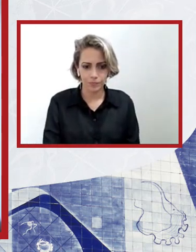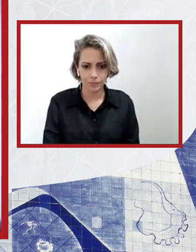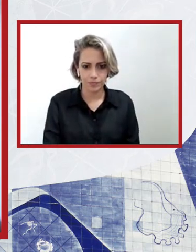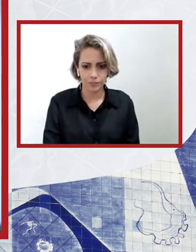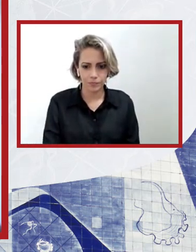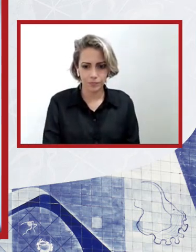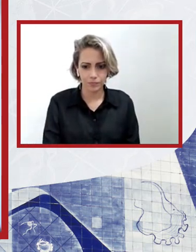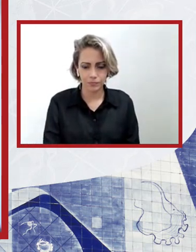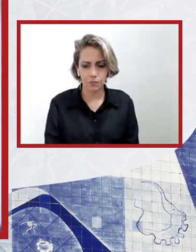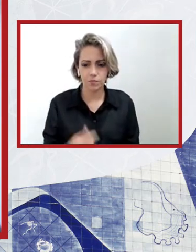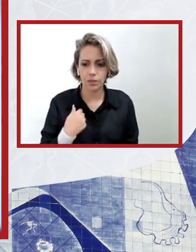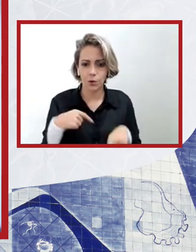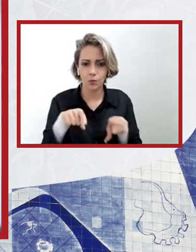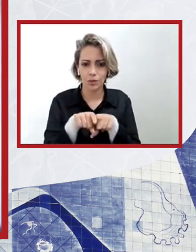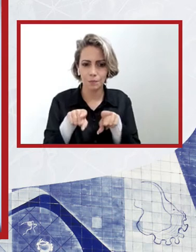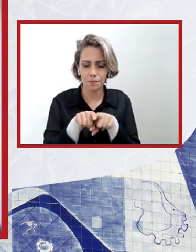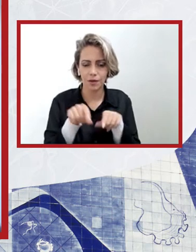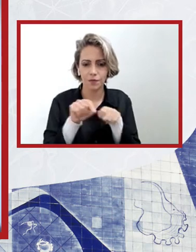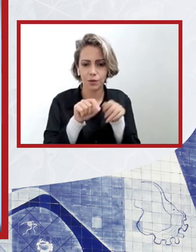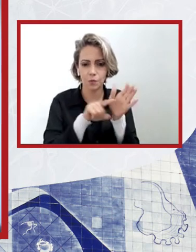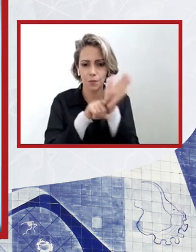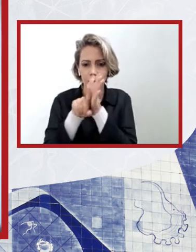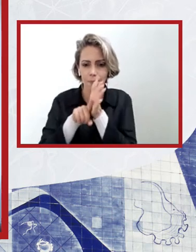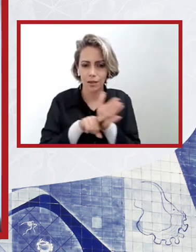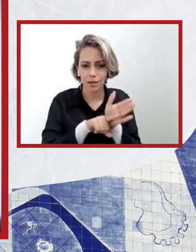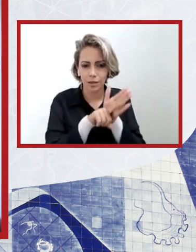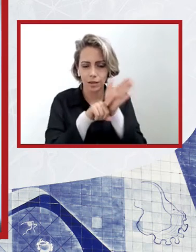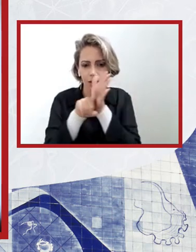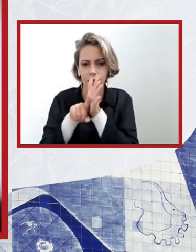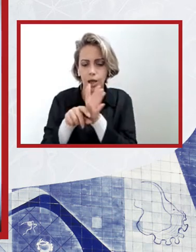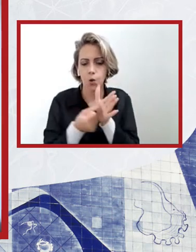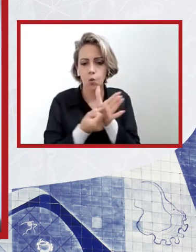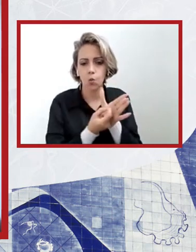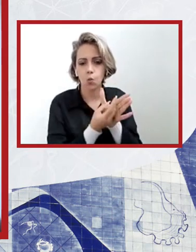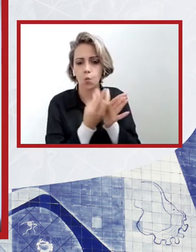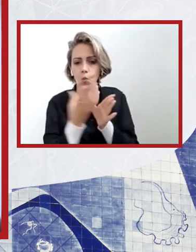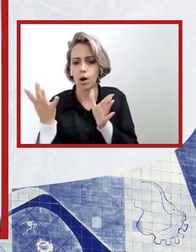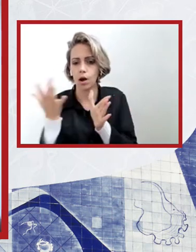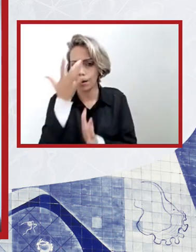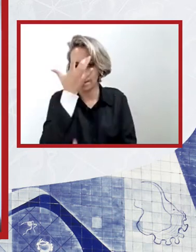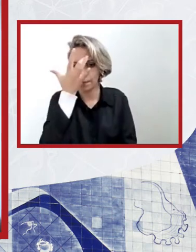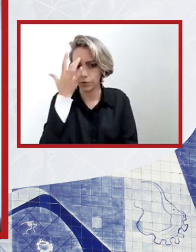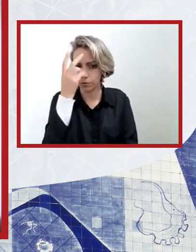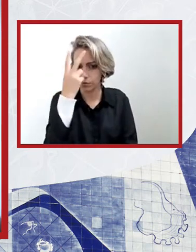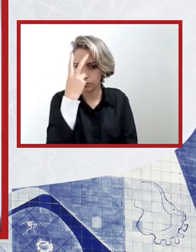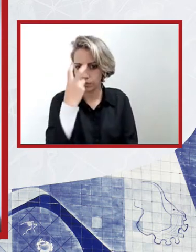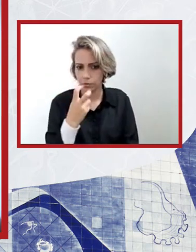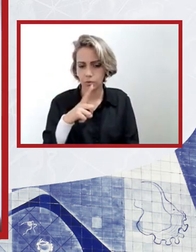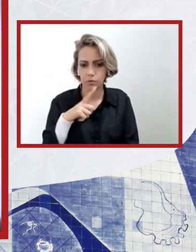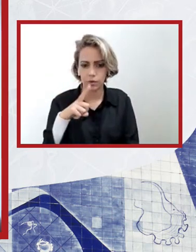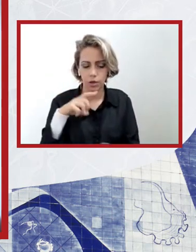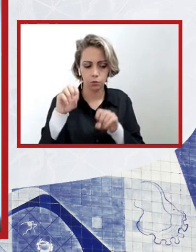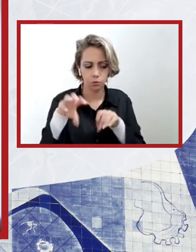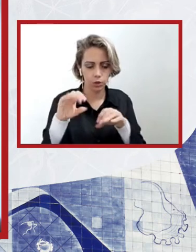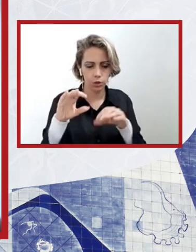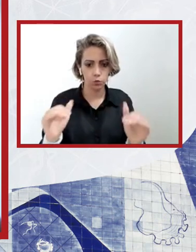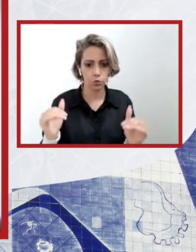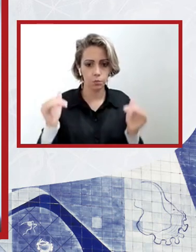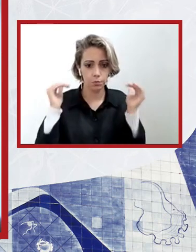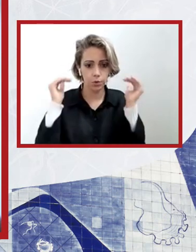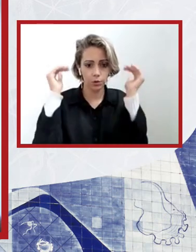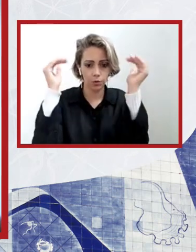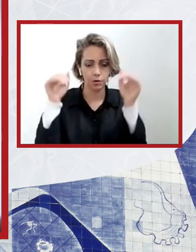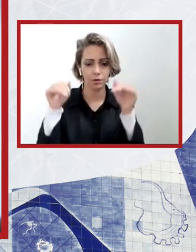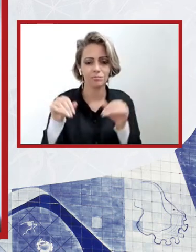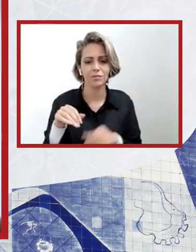Eu também fiz um levantamento de quantas pessoas cegas têm no ensino superior, né, e no